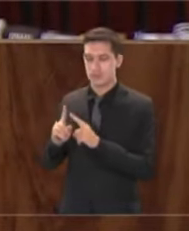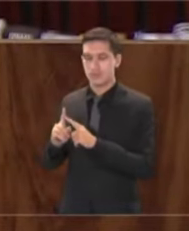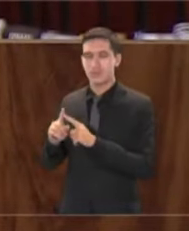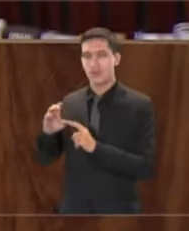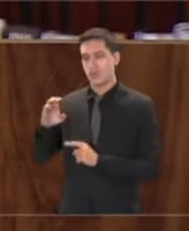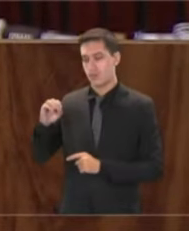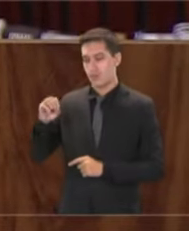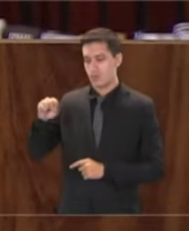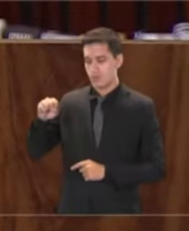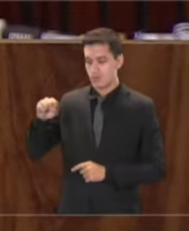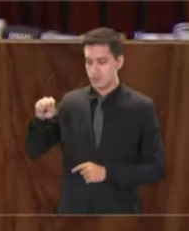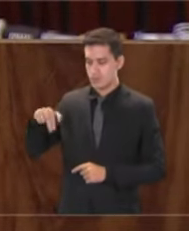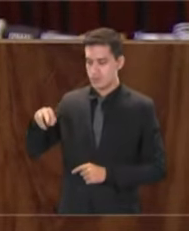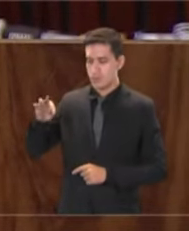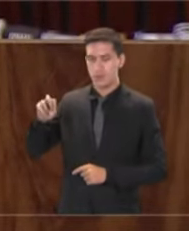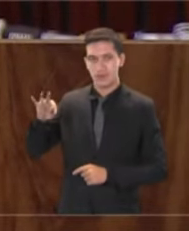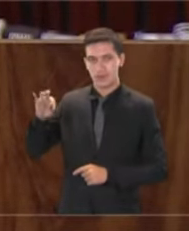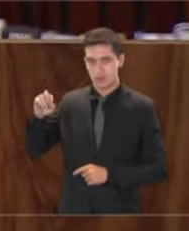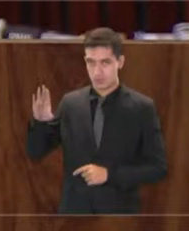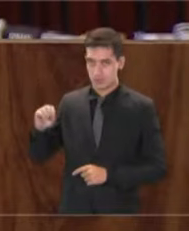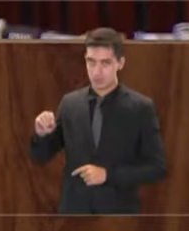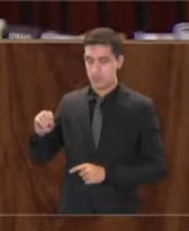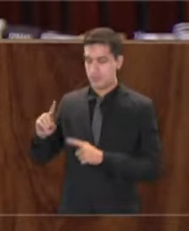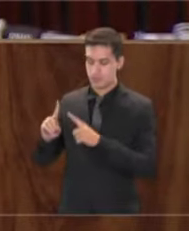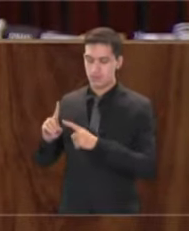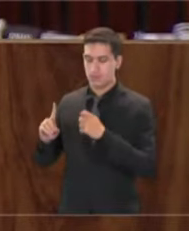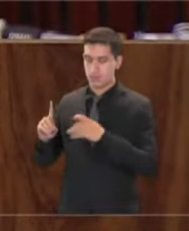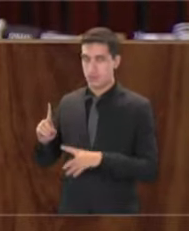Constantino, colega dele, não sou eu.